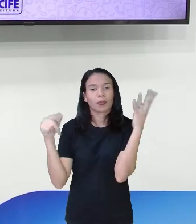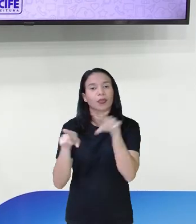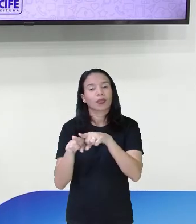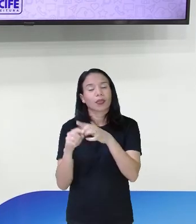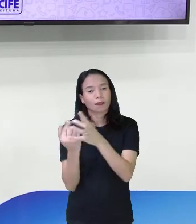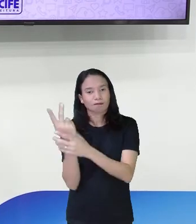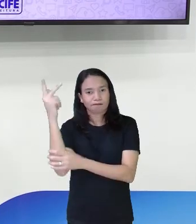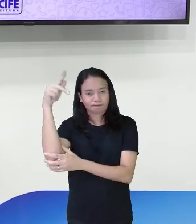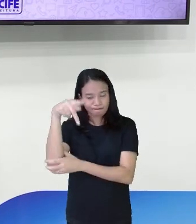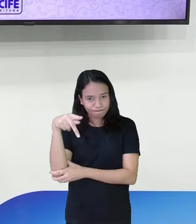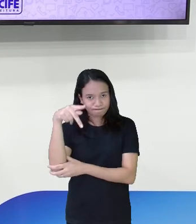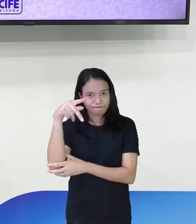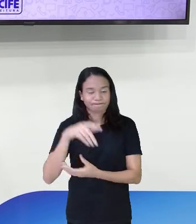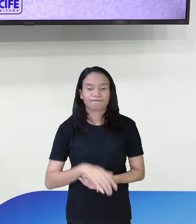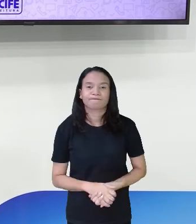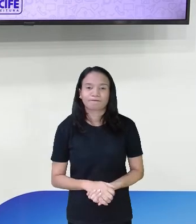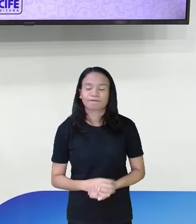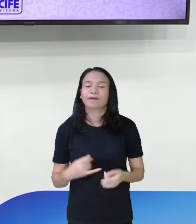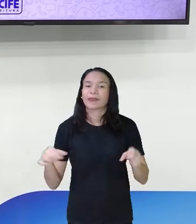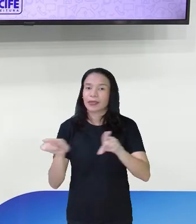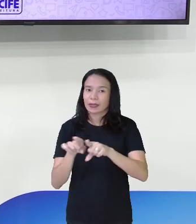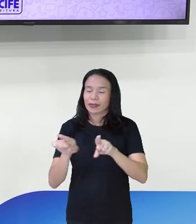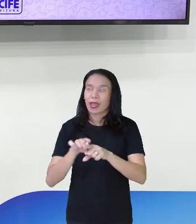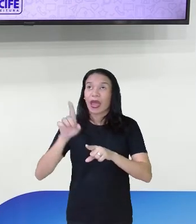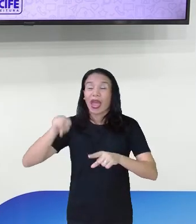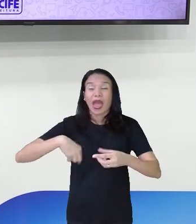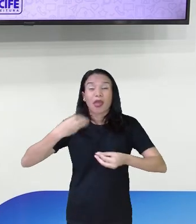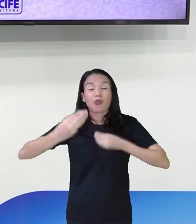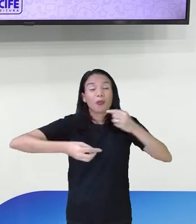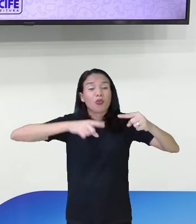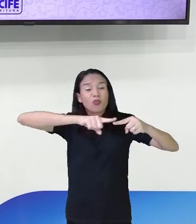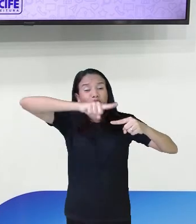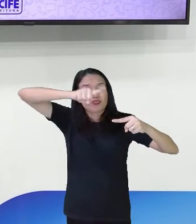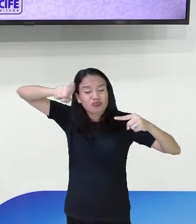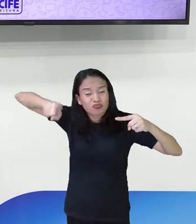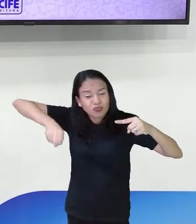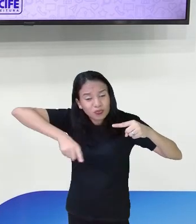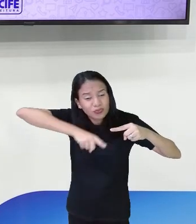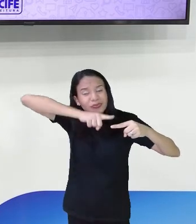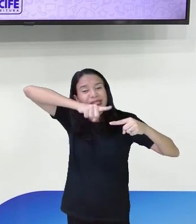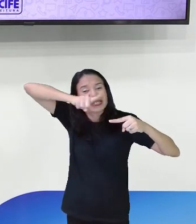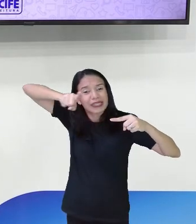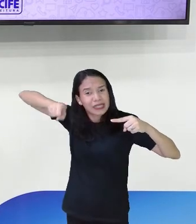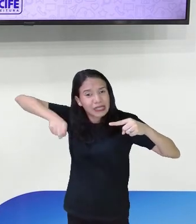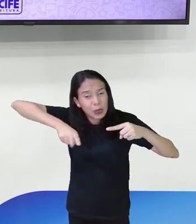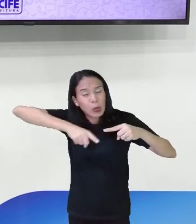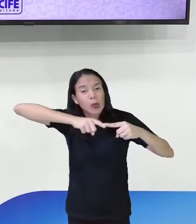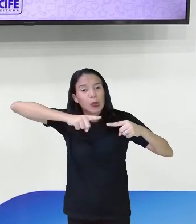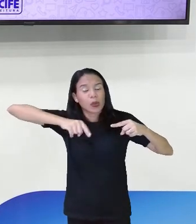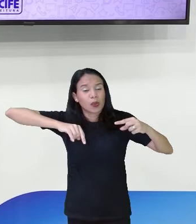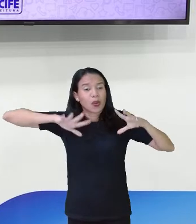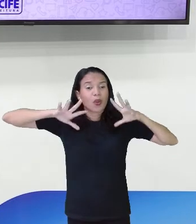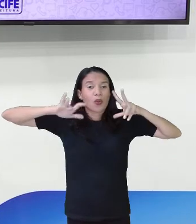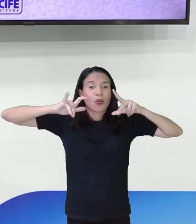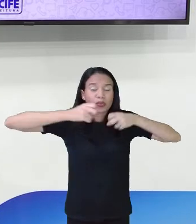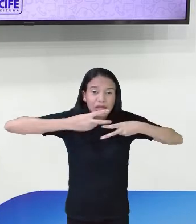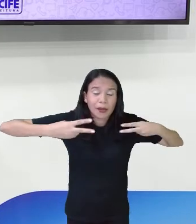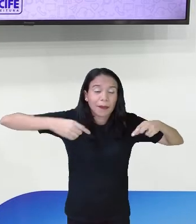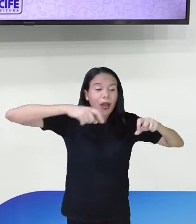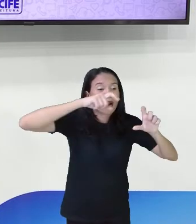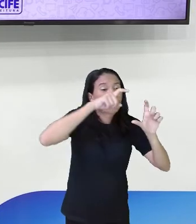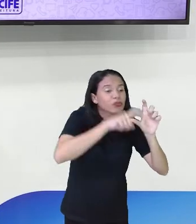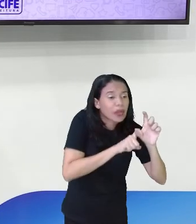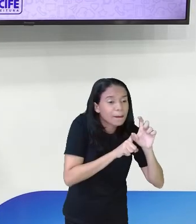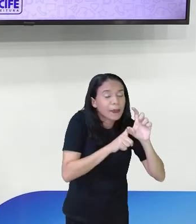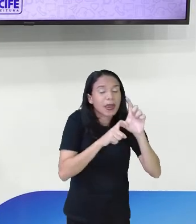as espécies de vegetais, que é um ciclo, gente, é uma cadeia. Os animais dependem dos vegetais, então